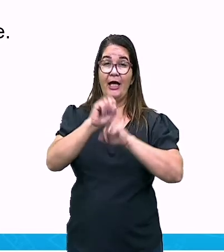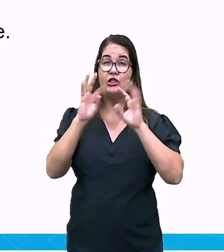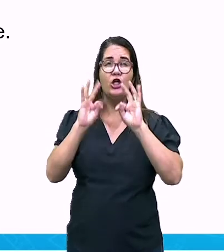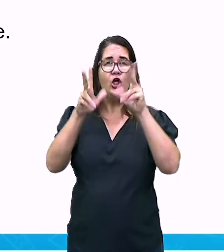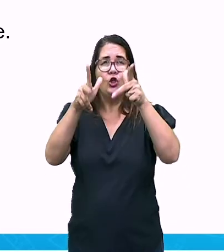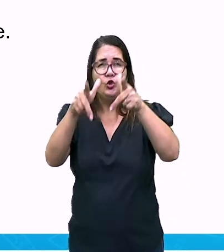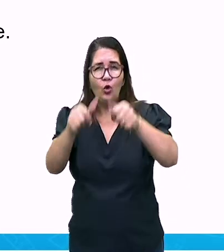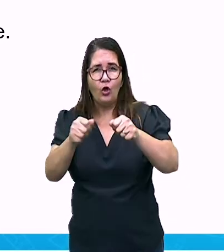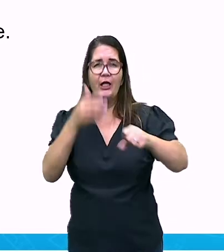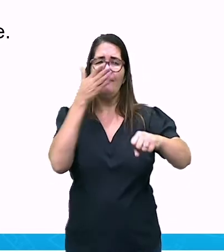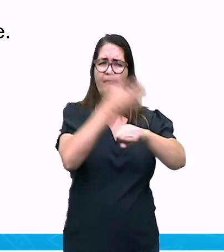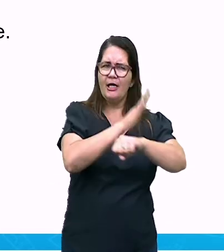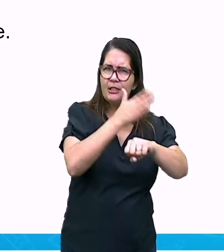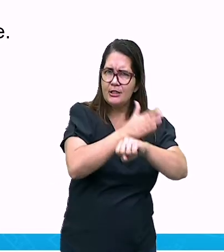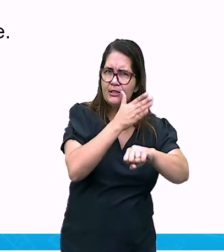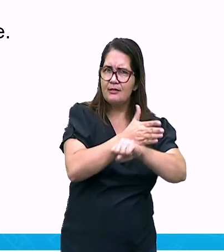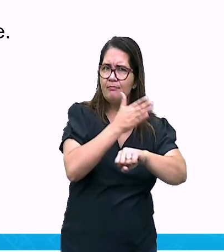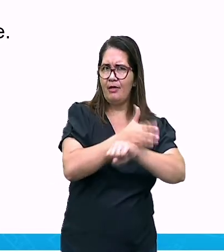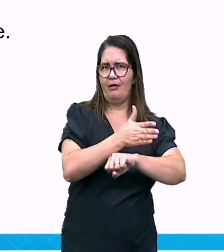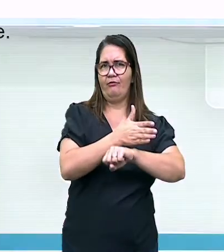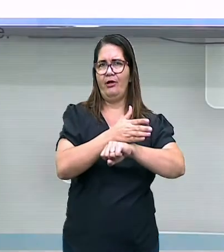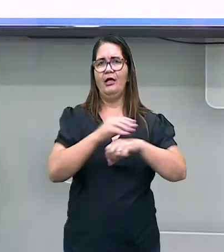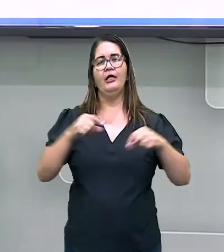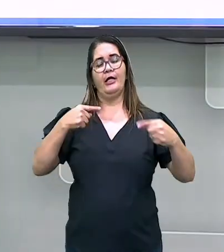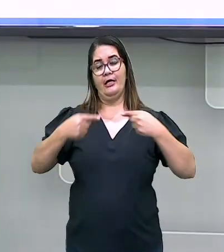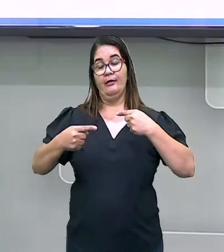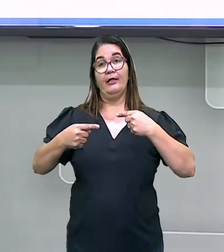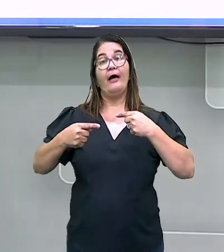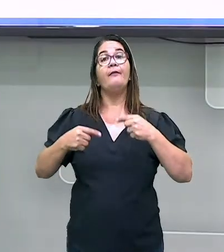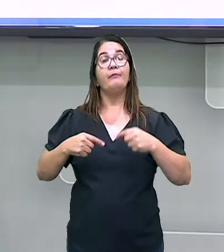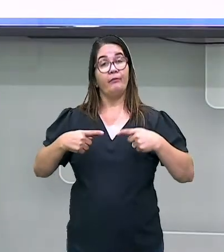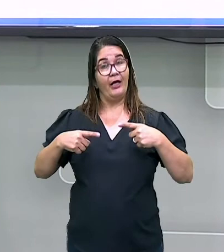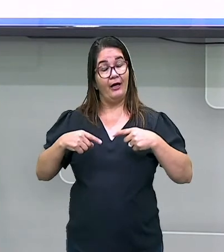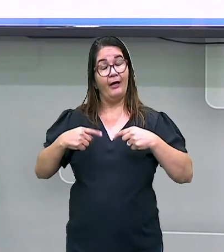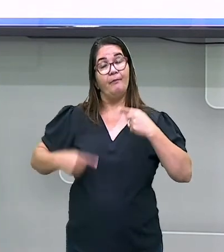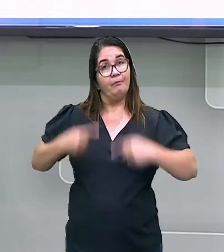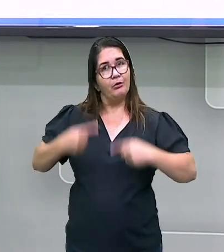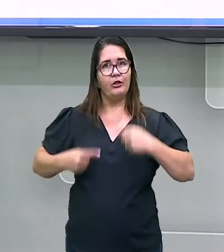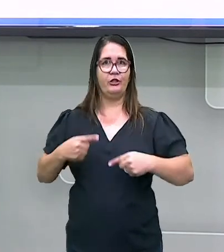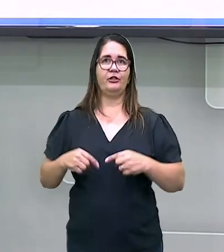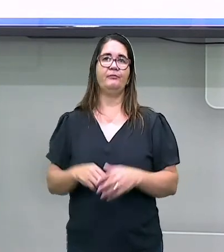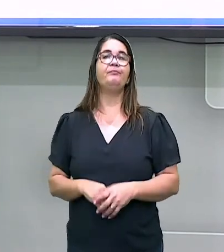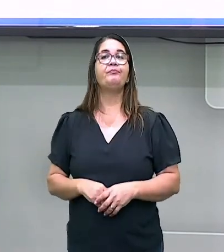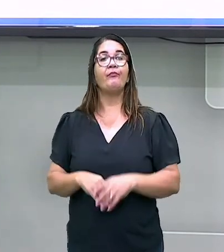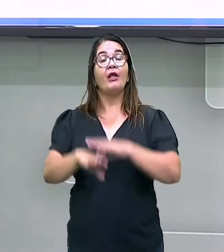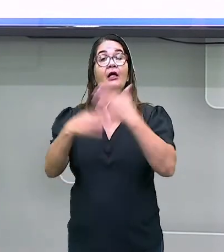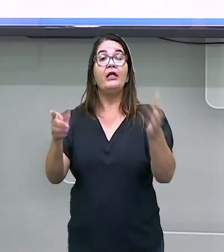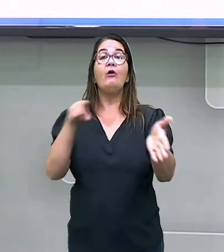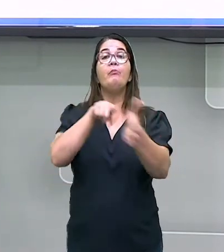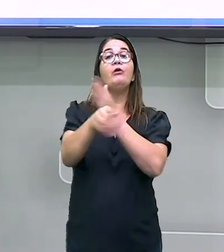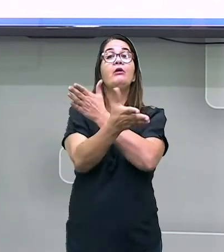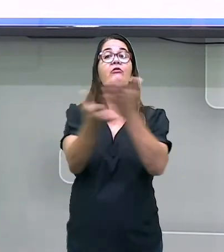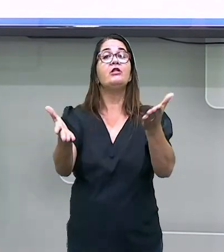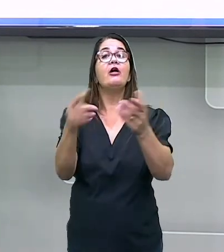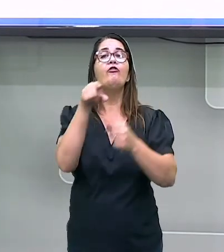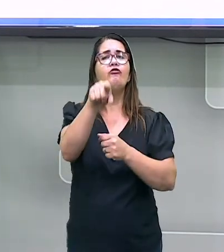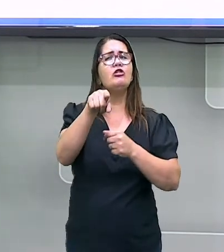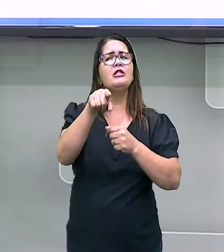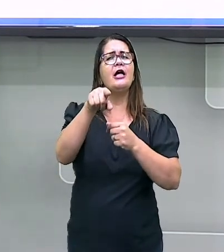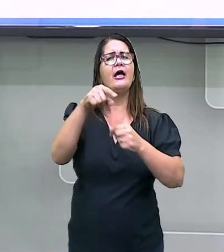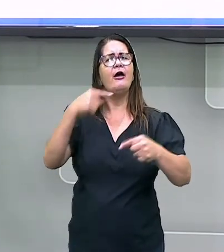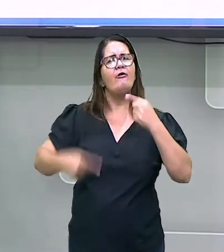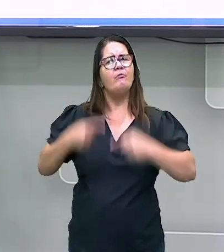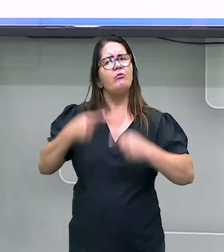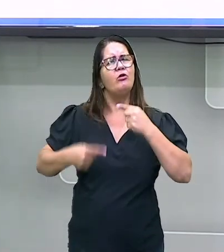Então, antes quero fazer uma pergunta para você. E aí, você faz política? Eu faço política.